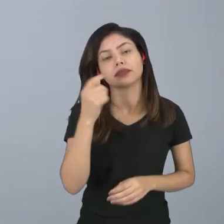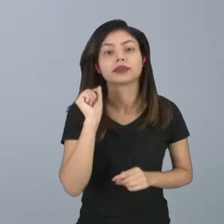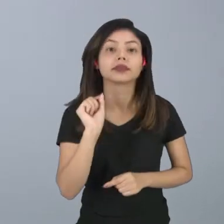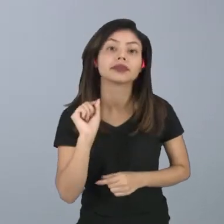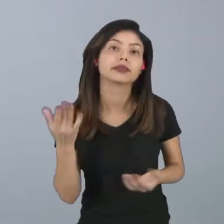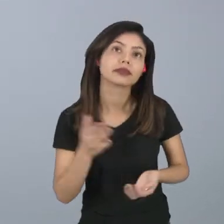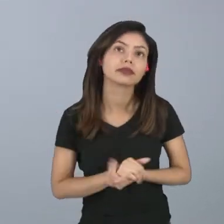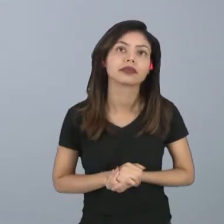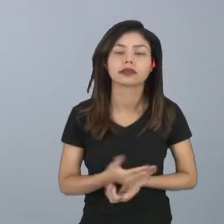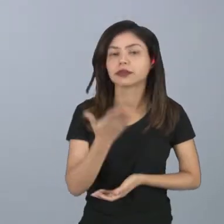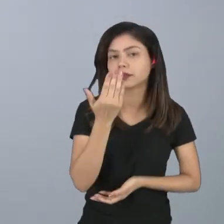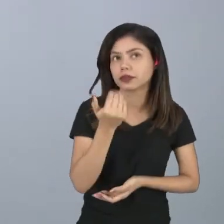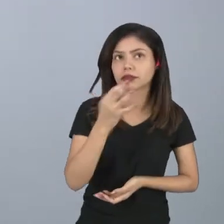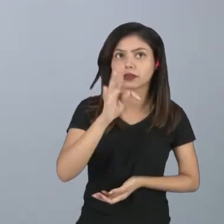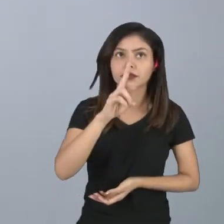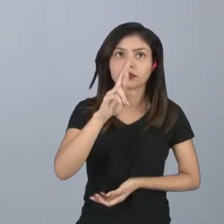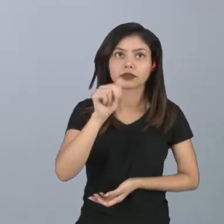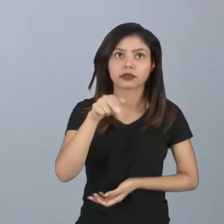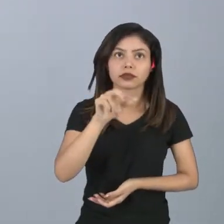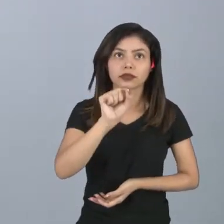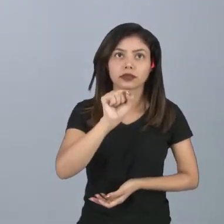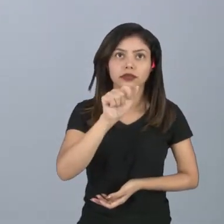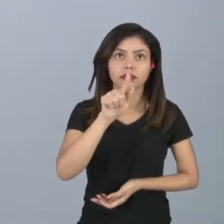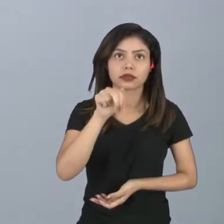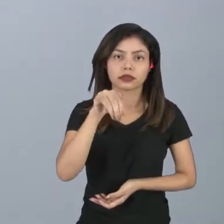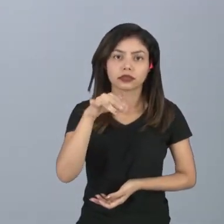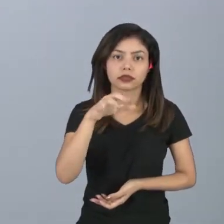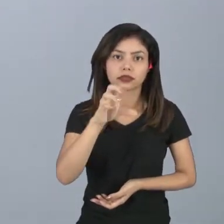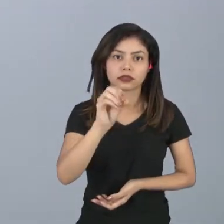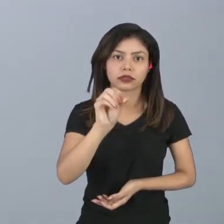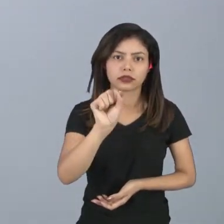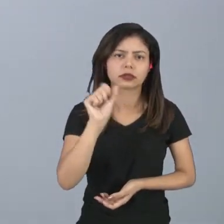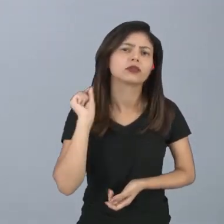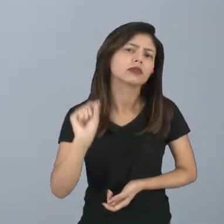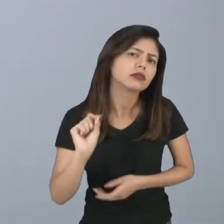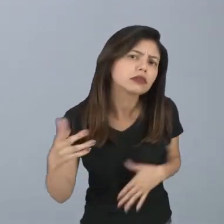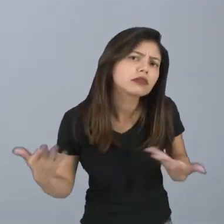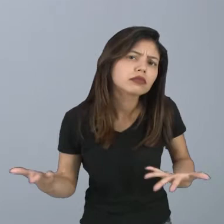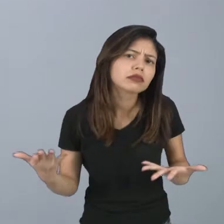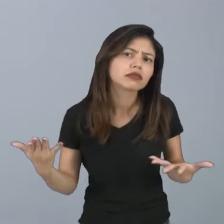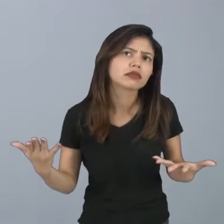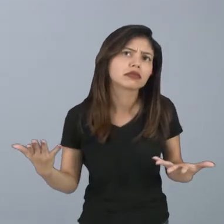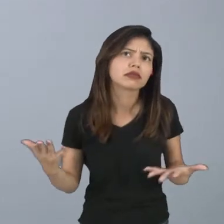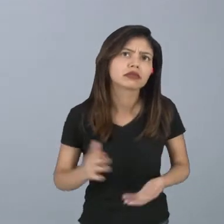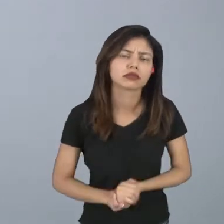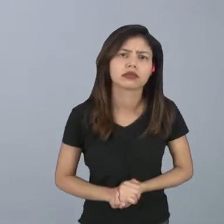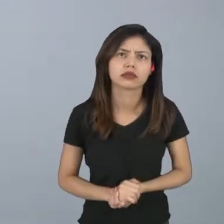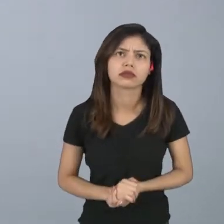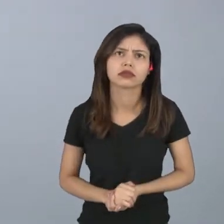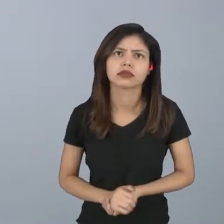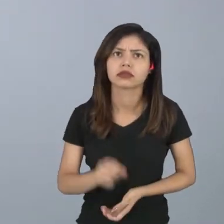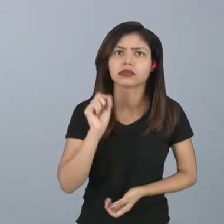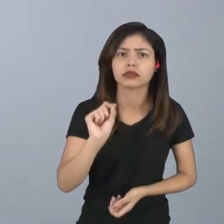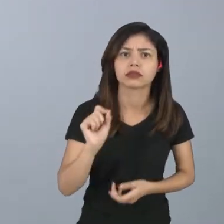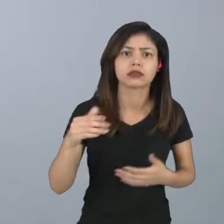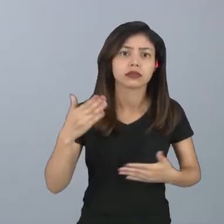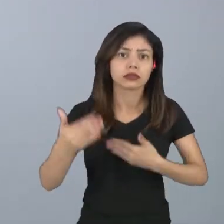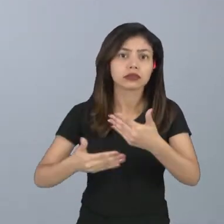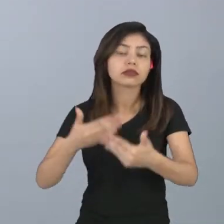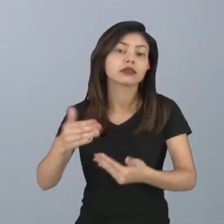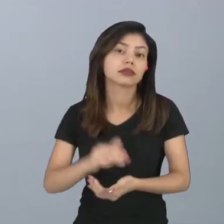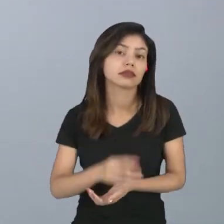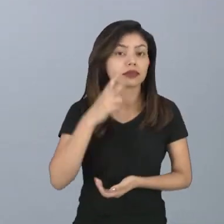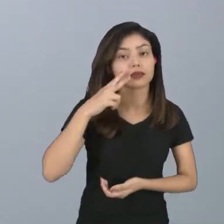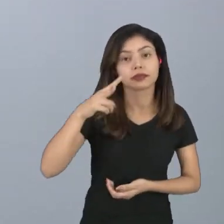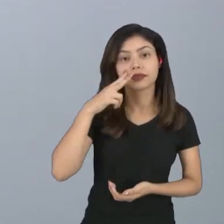falando dos alimentos transgênicos. Mas o que é transgênico? O que é transgenia? O que é esse processo? É